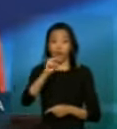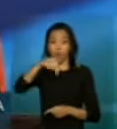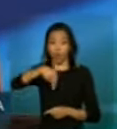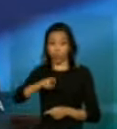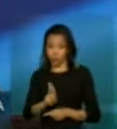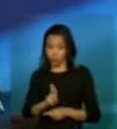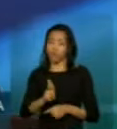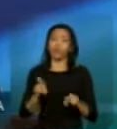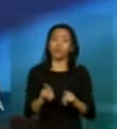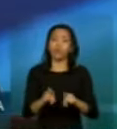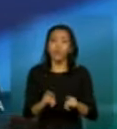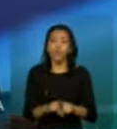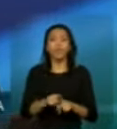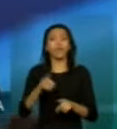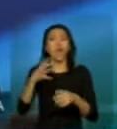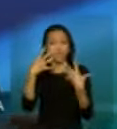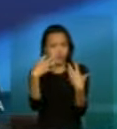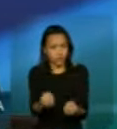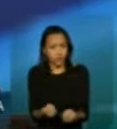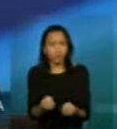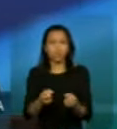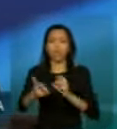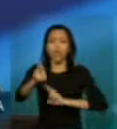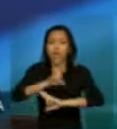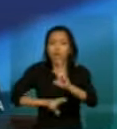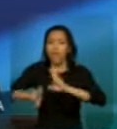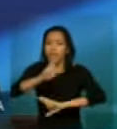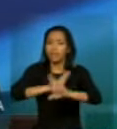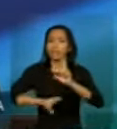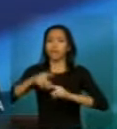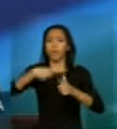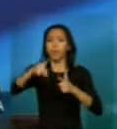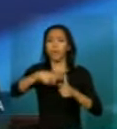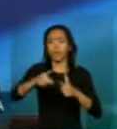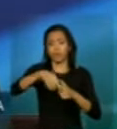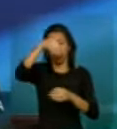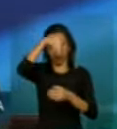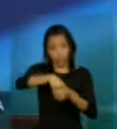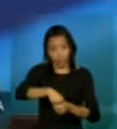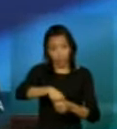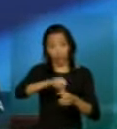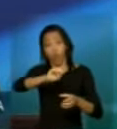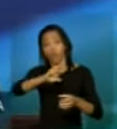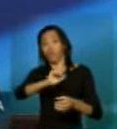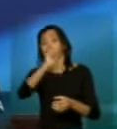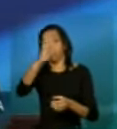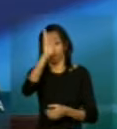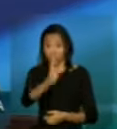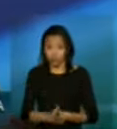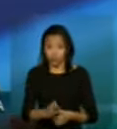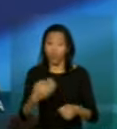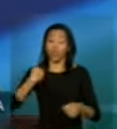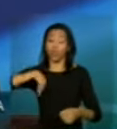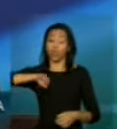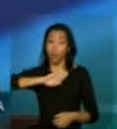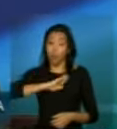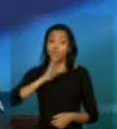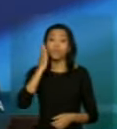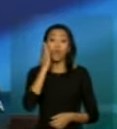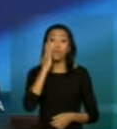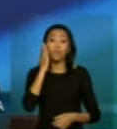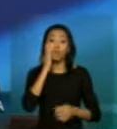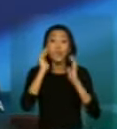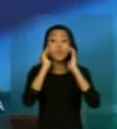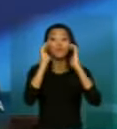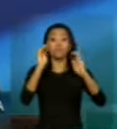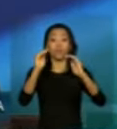Defendemos soluções negociadas para crises externas e internas. Propugnamos pelo respeito à soberania de todos os